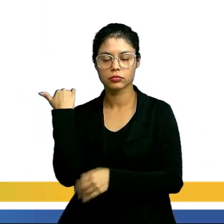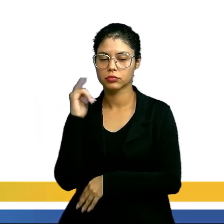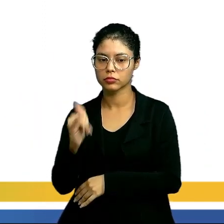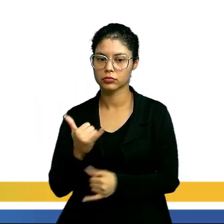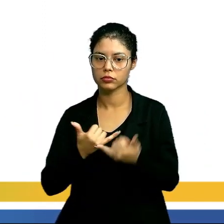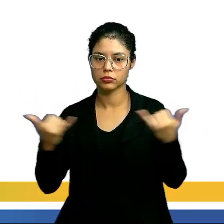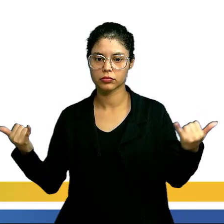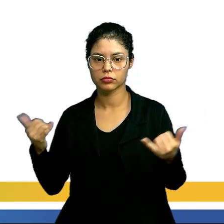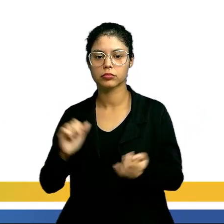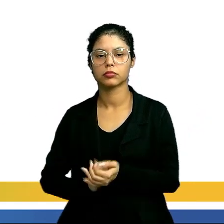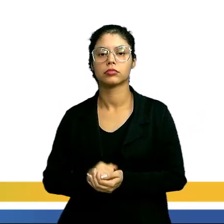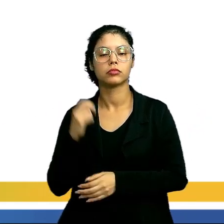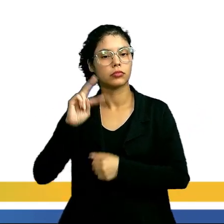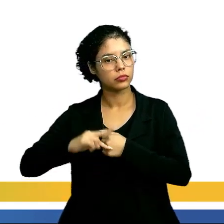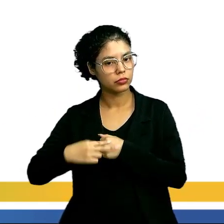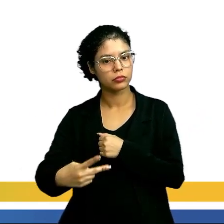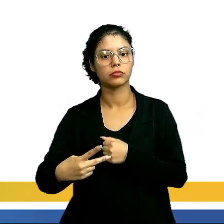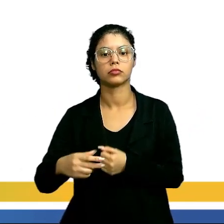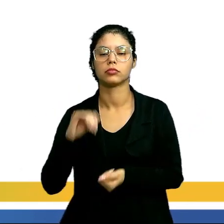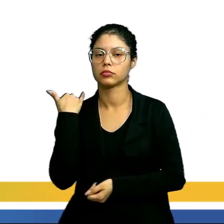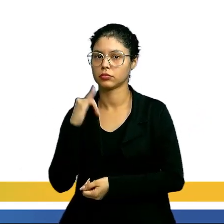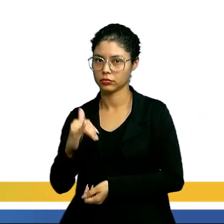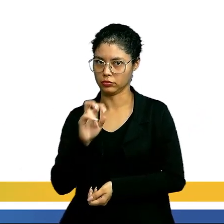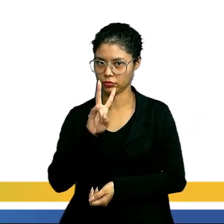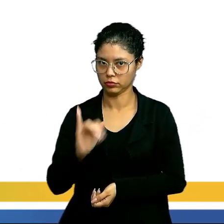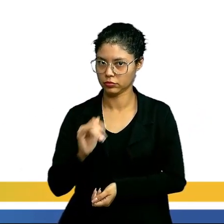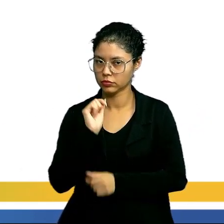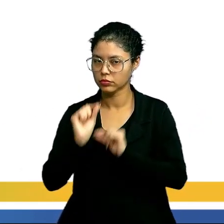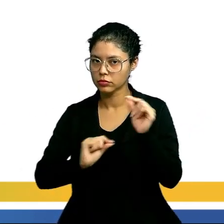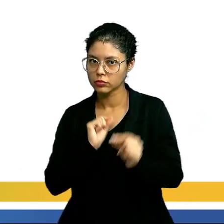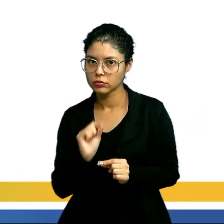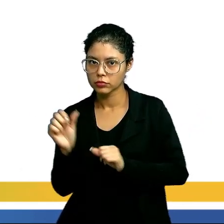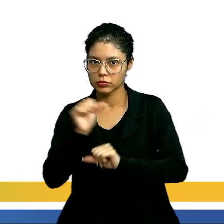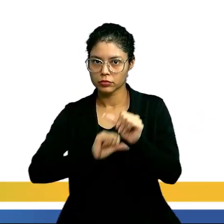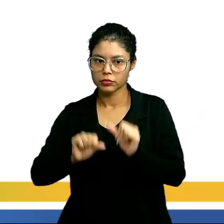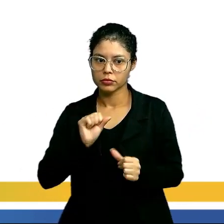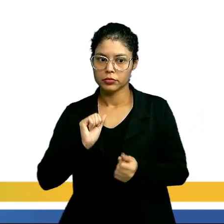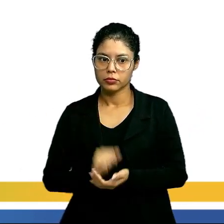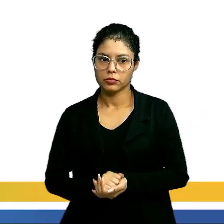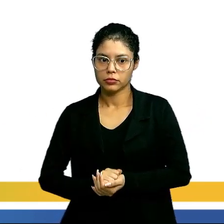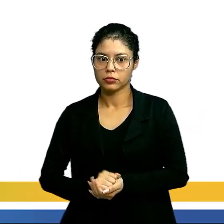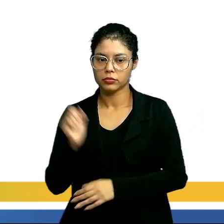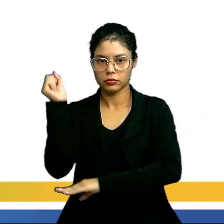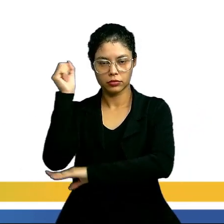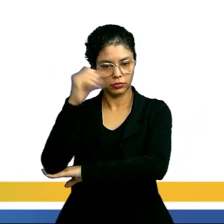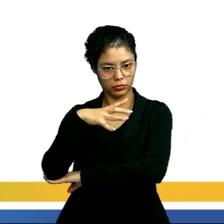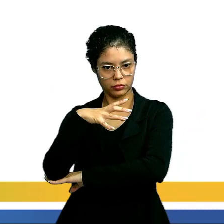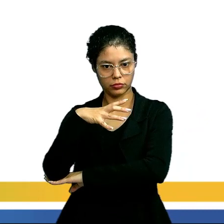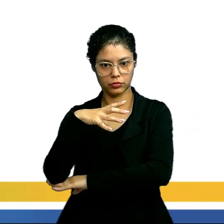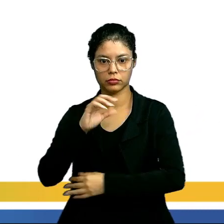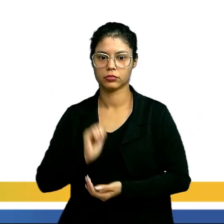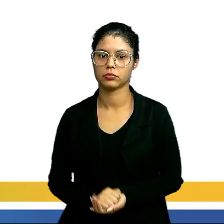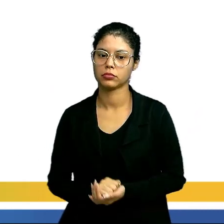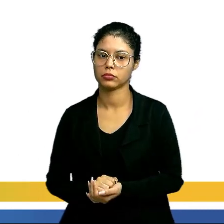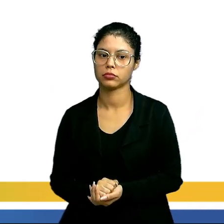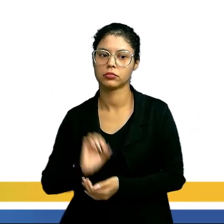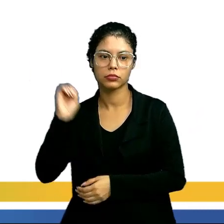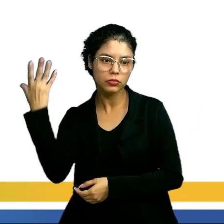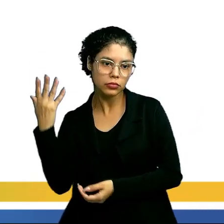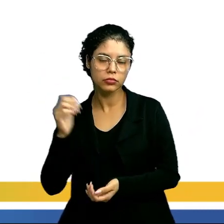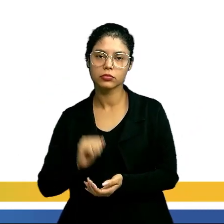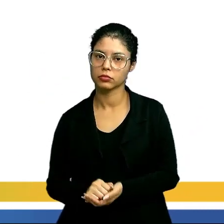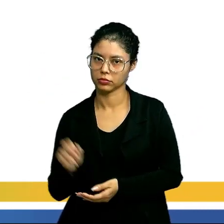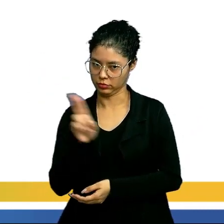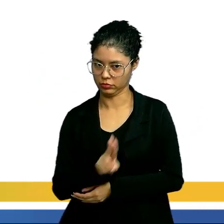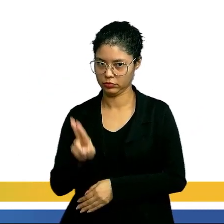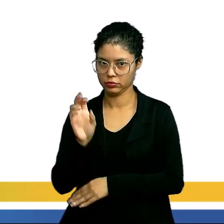para casa. Consequentemente, essa energia elétrica ela vai ser transformada em energia luminosa, no caso, no